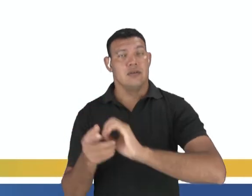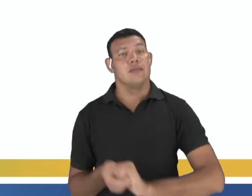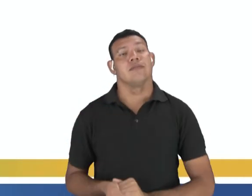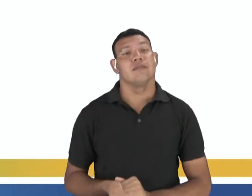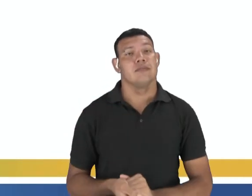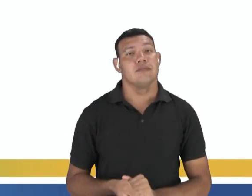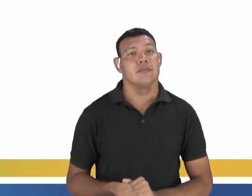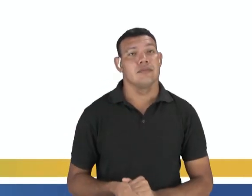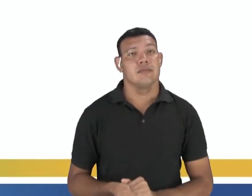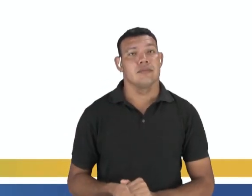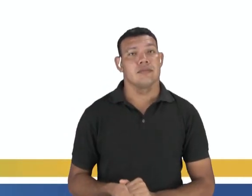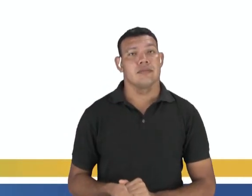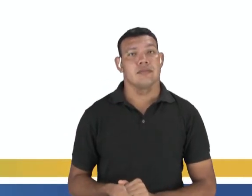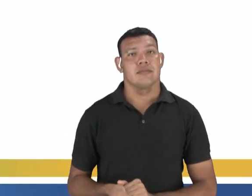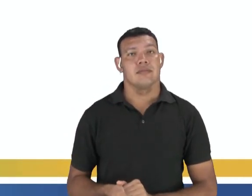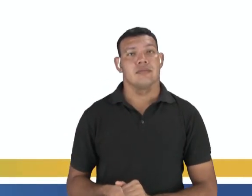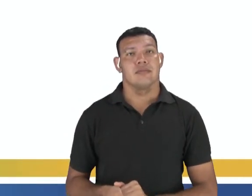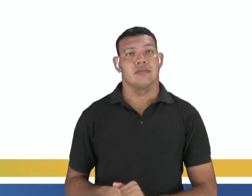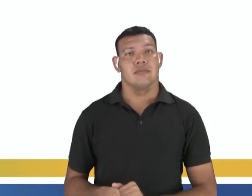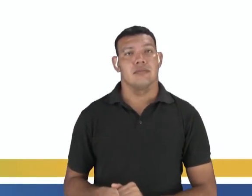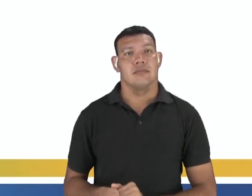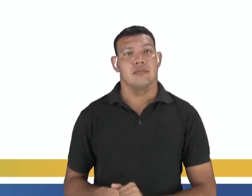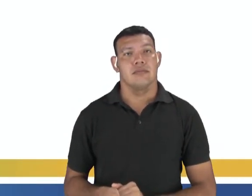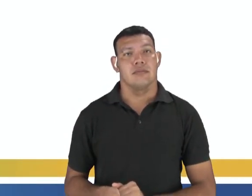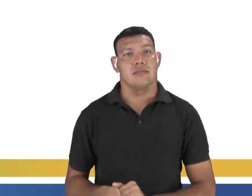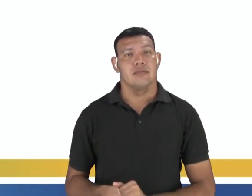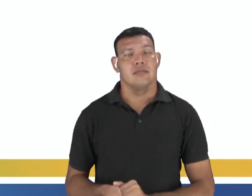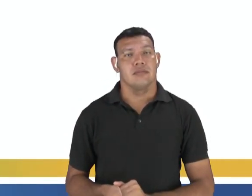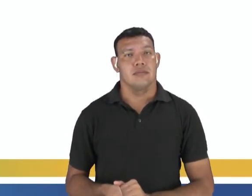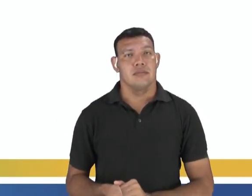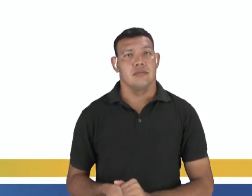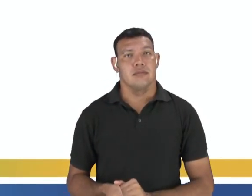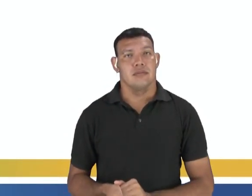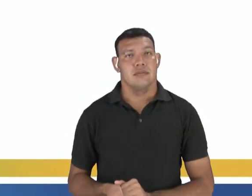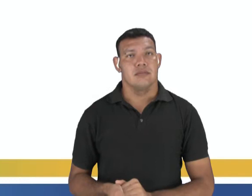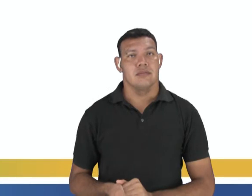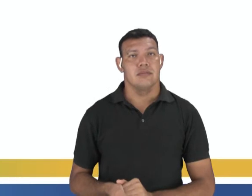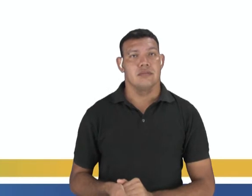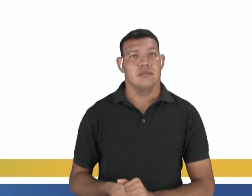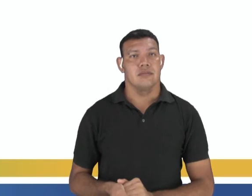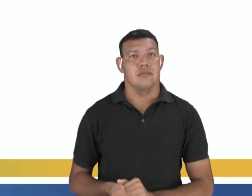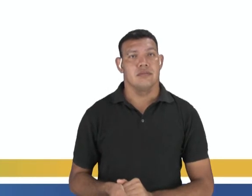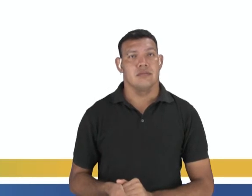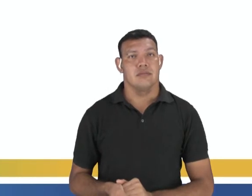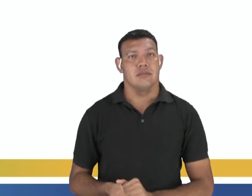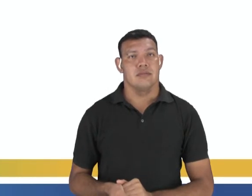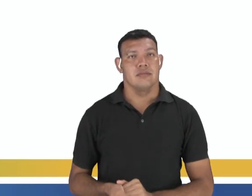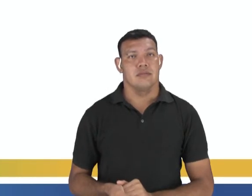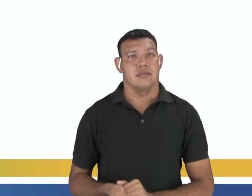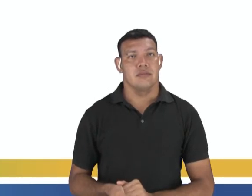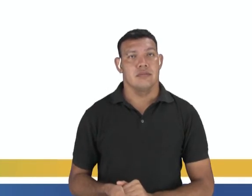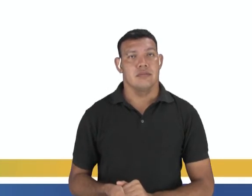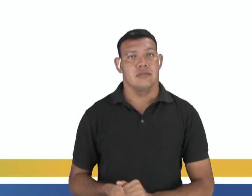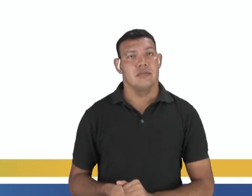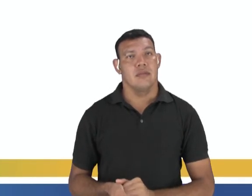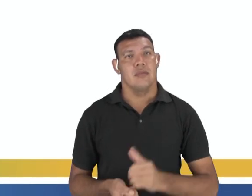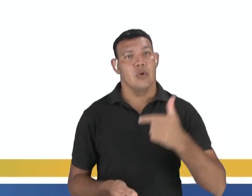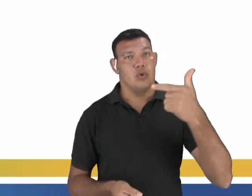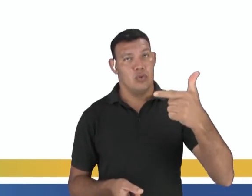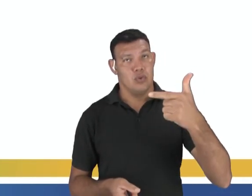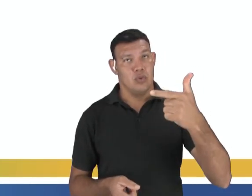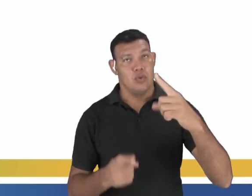40 é o R, que é o raio dessa circunferência, ok? Então, eu tenho aí 2